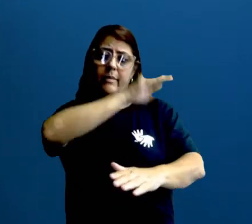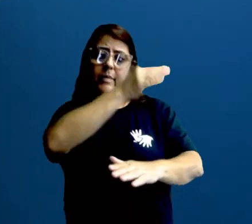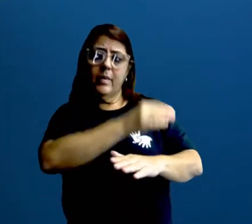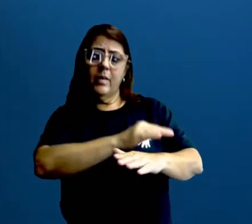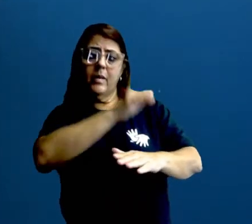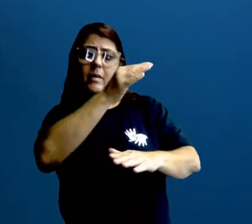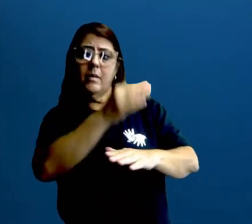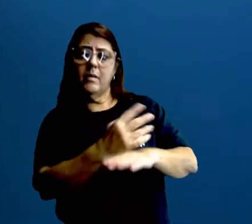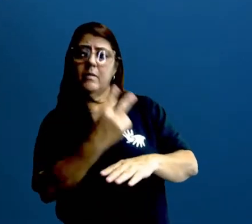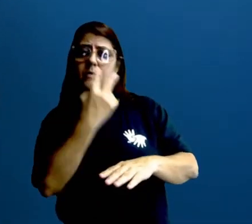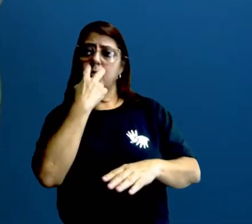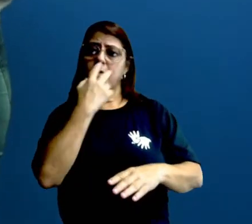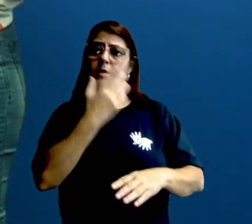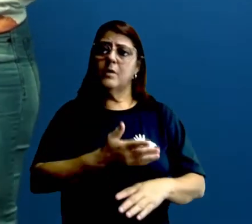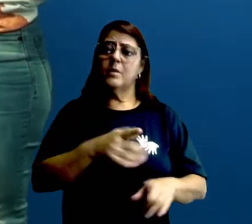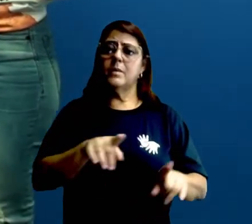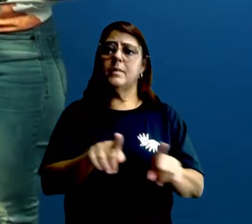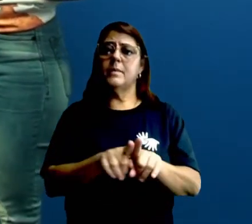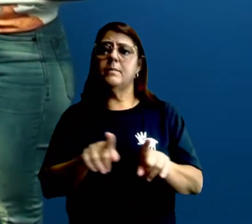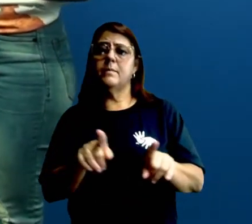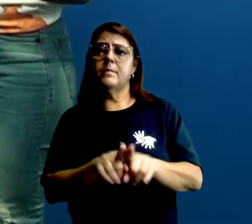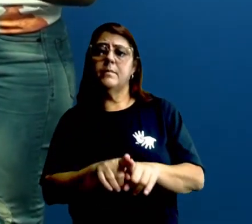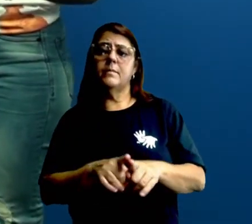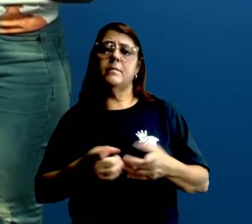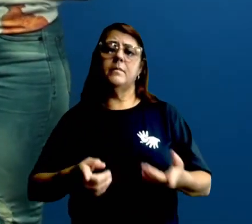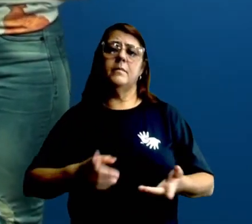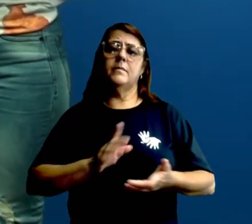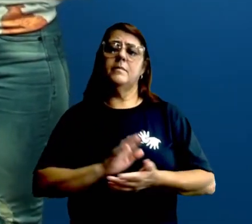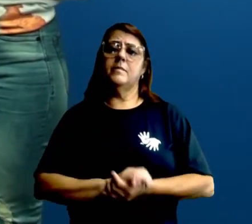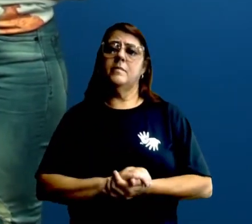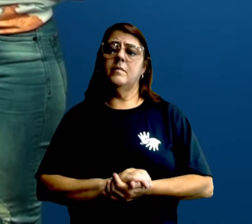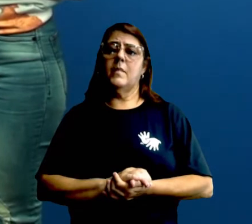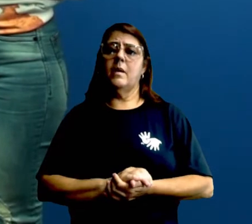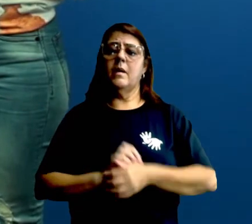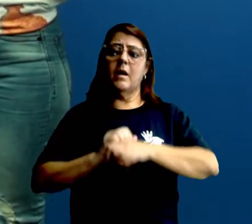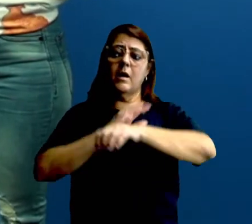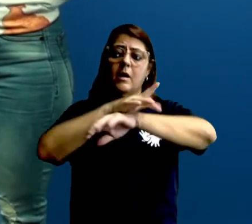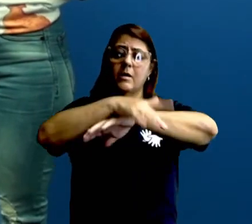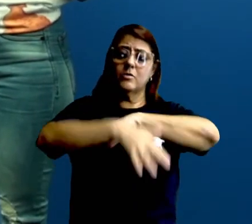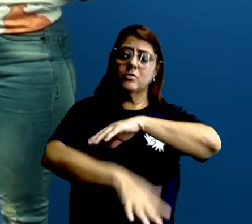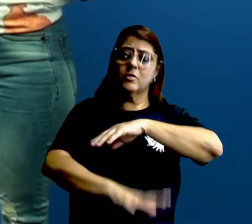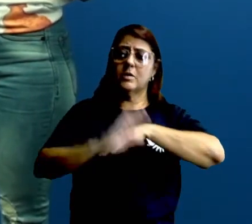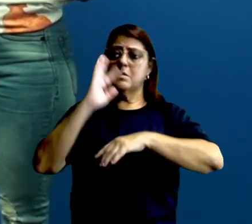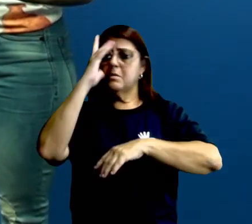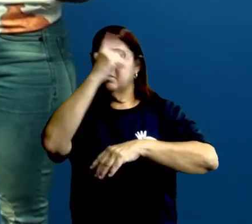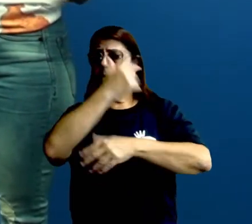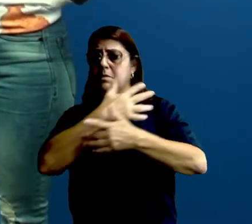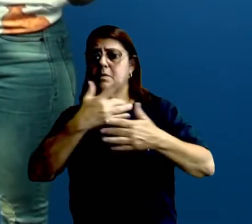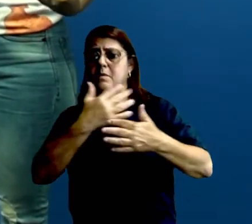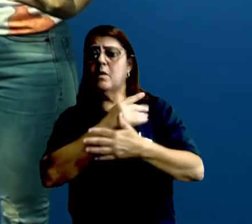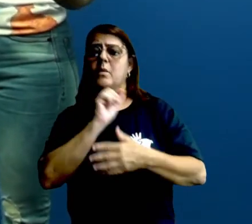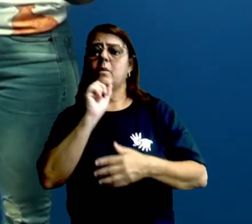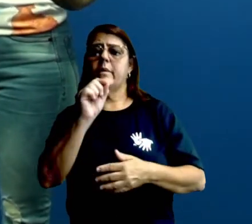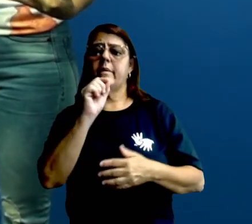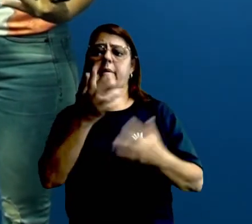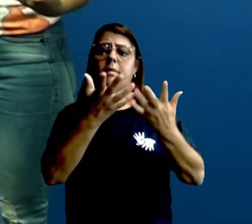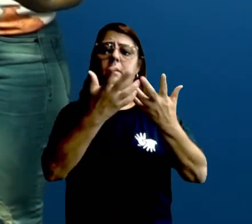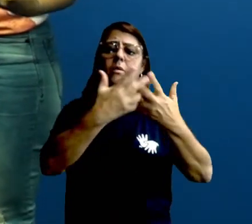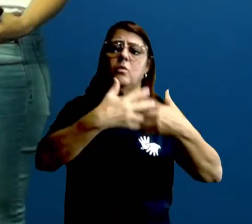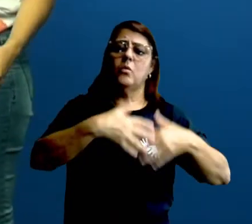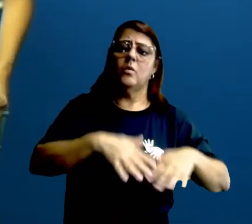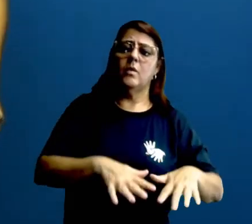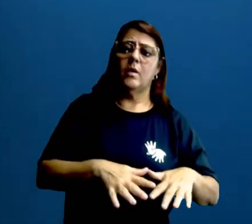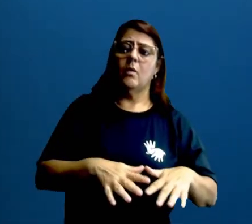nós, mas não deixa de ser importantes quanto o arquipélago. Enfim, o que é o patrimônio